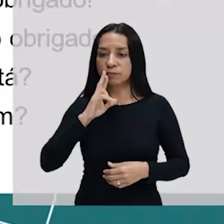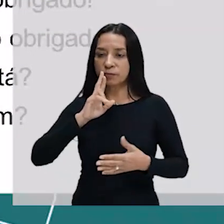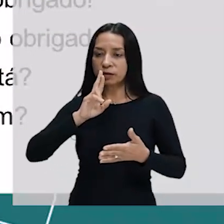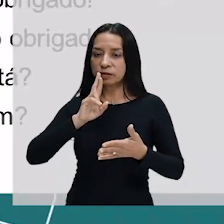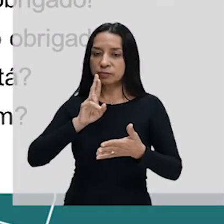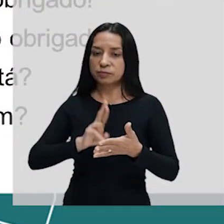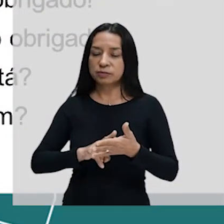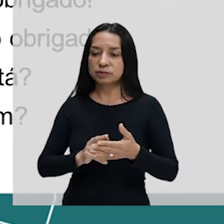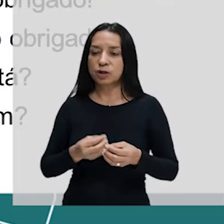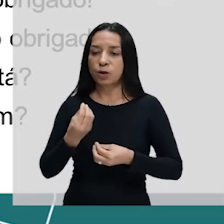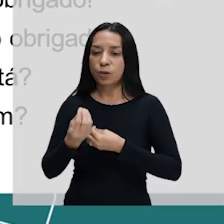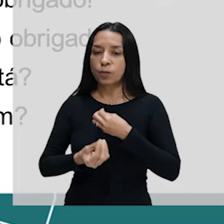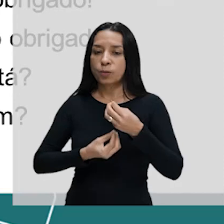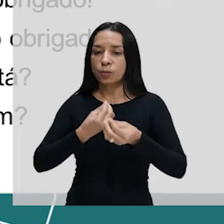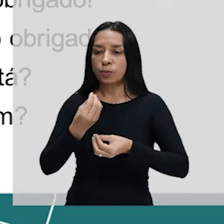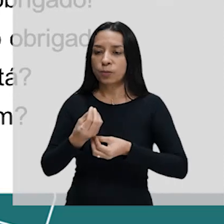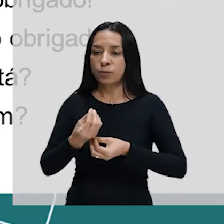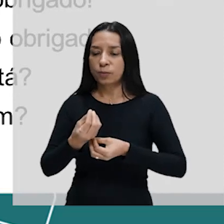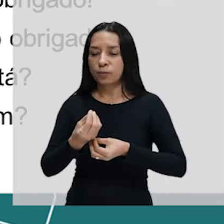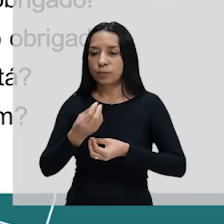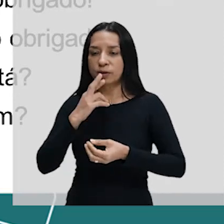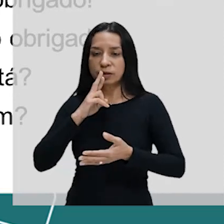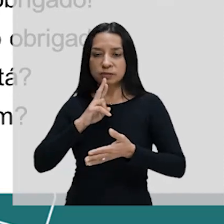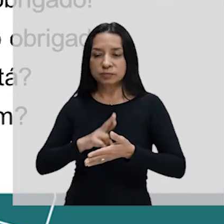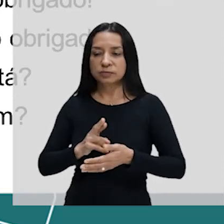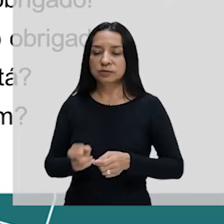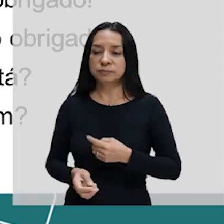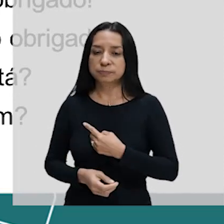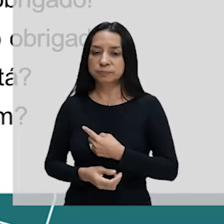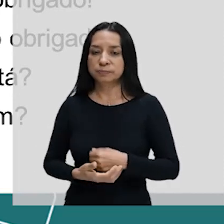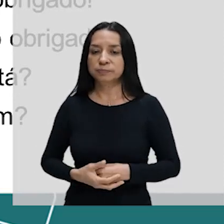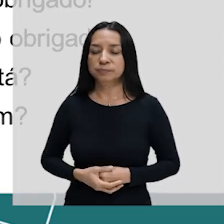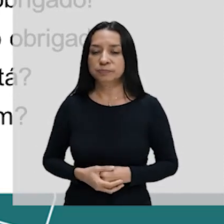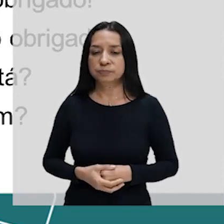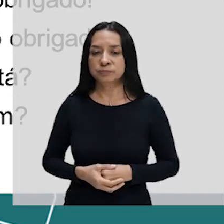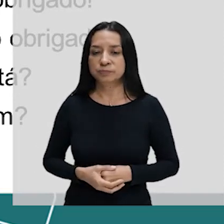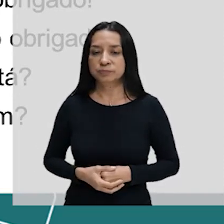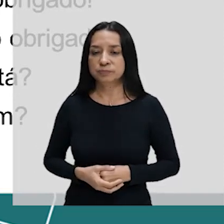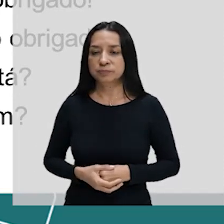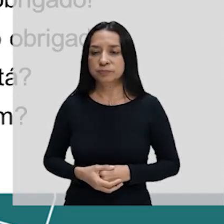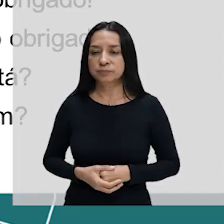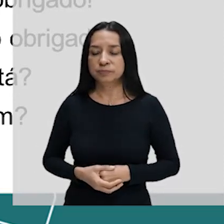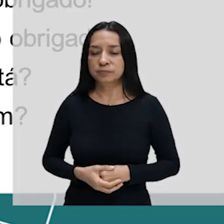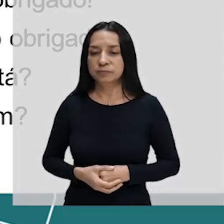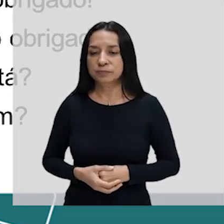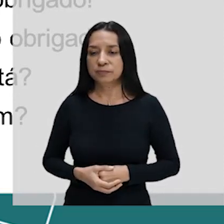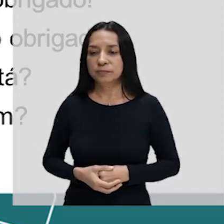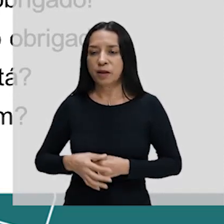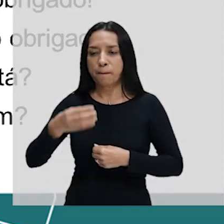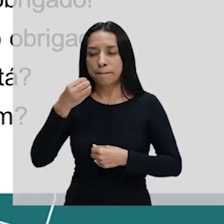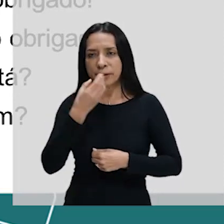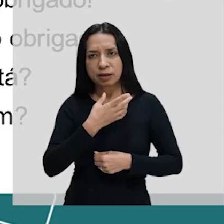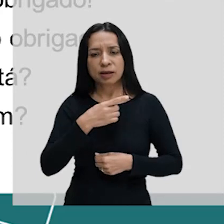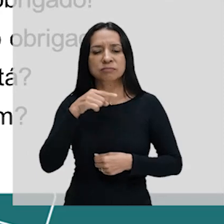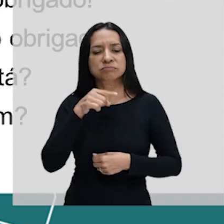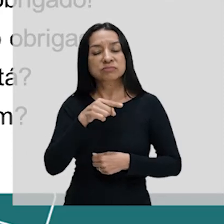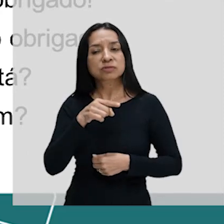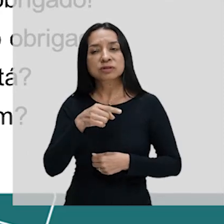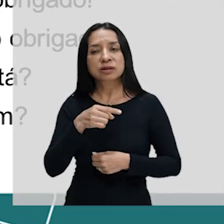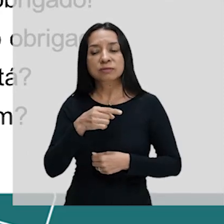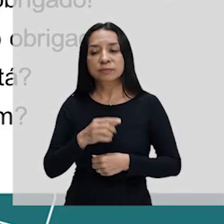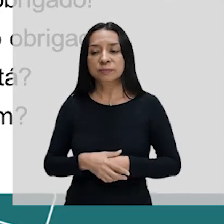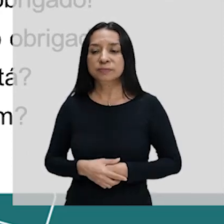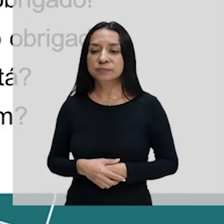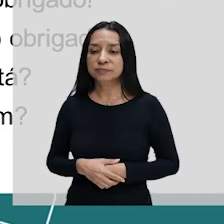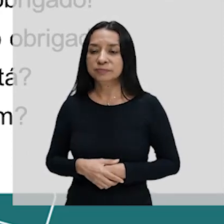Respostas. Né? Como é que eu vou responder essas saudações? Então, eu posso responder bien e tu, né? Como estás?